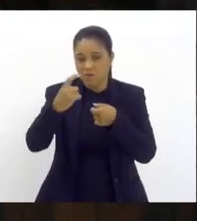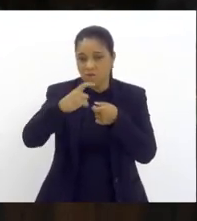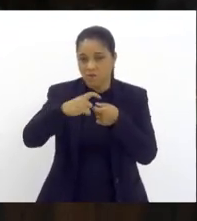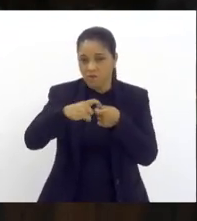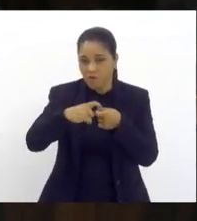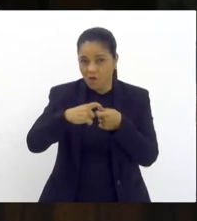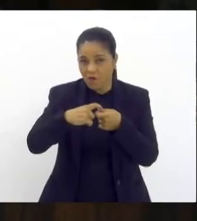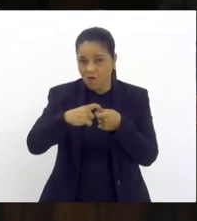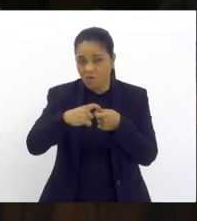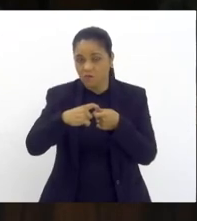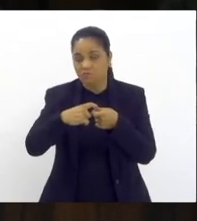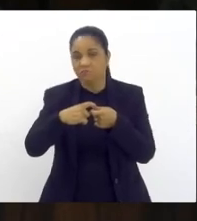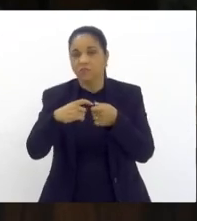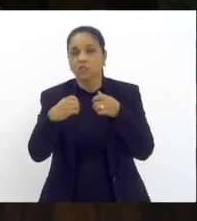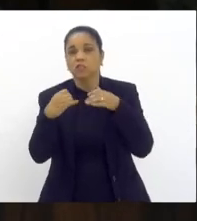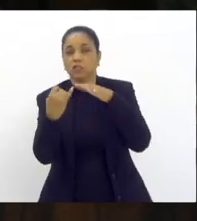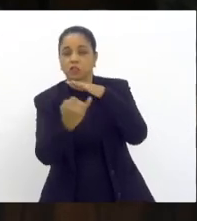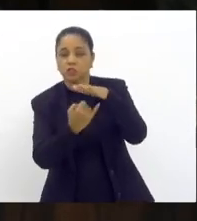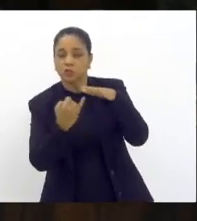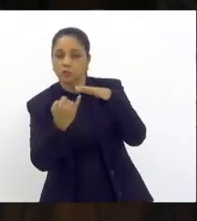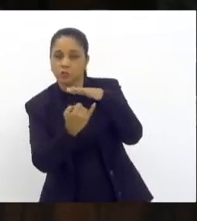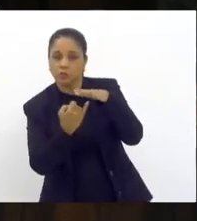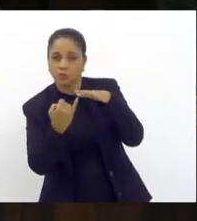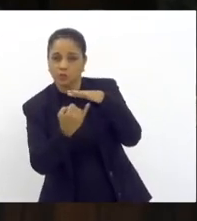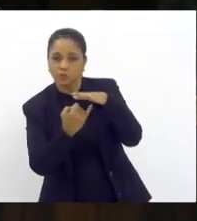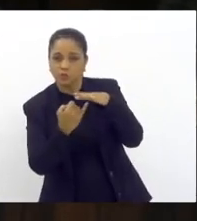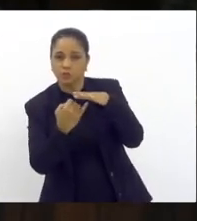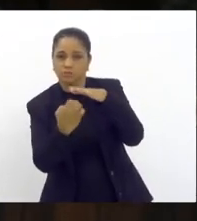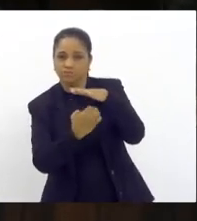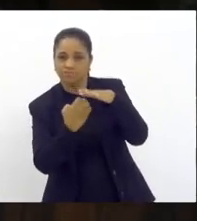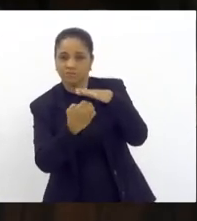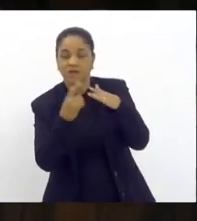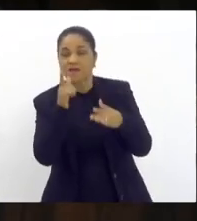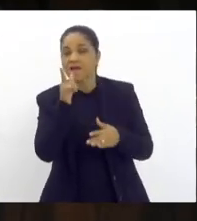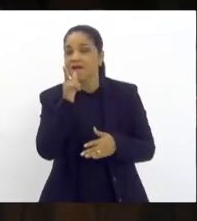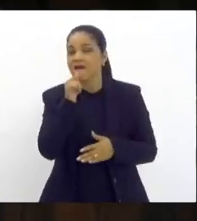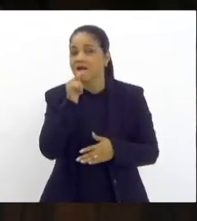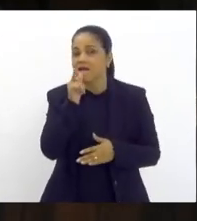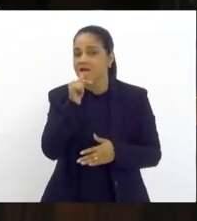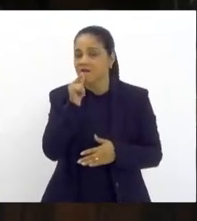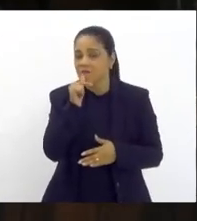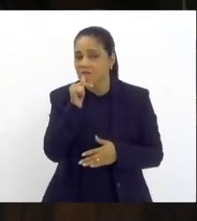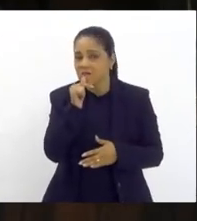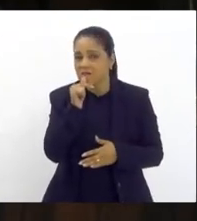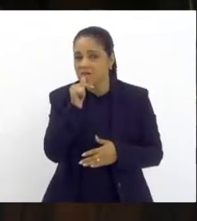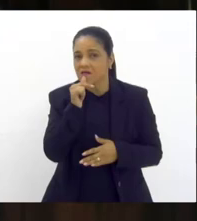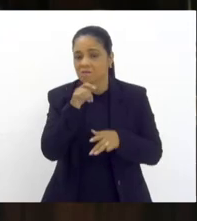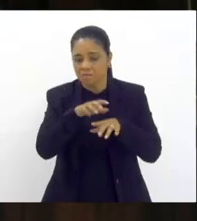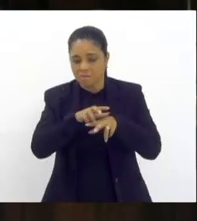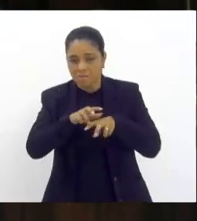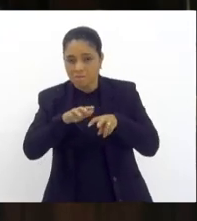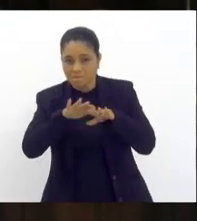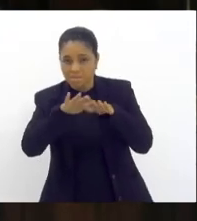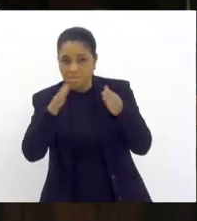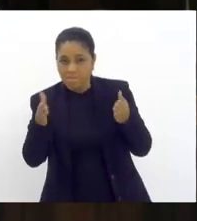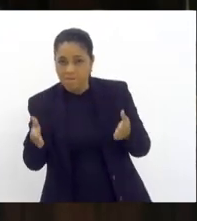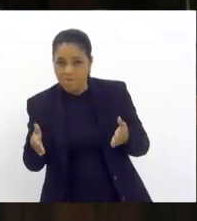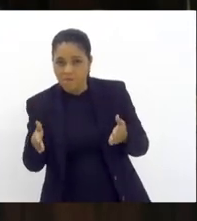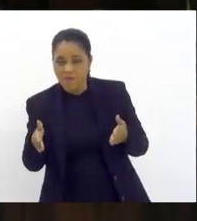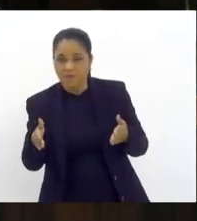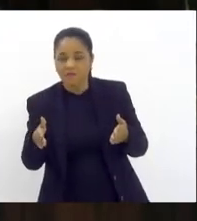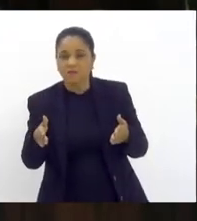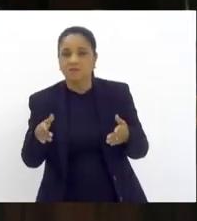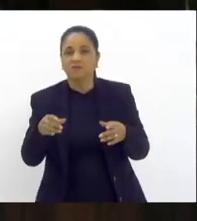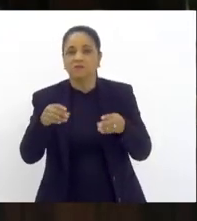envasamento, industrialização e comercialização de água mineral potável de mesa e água adicionada de